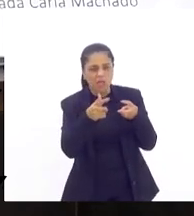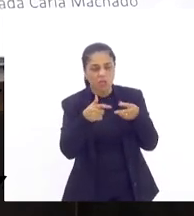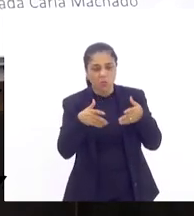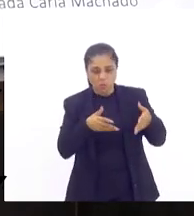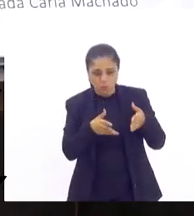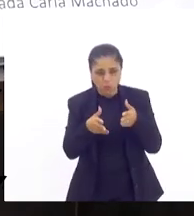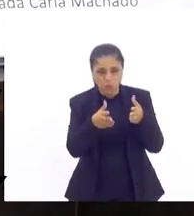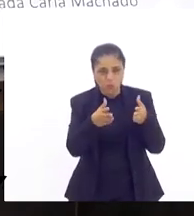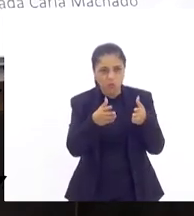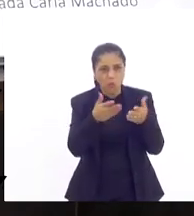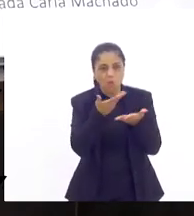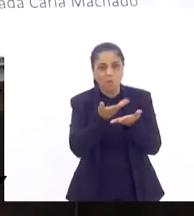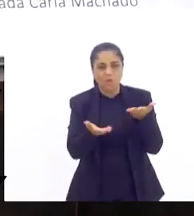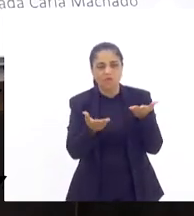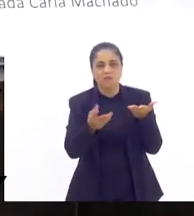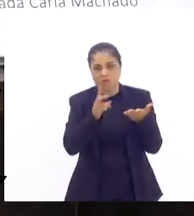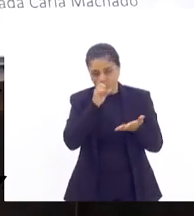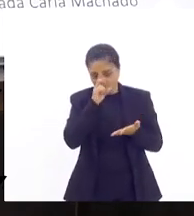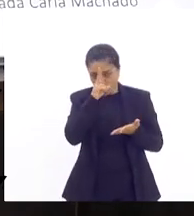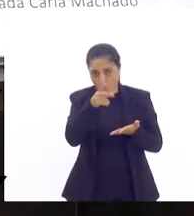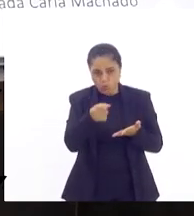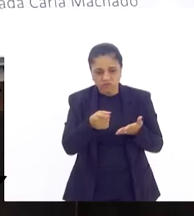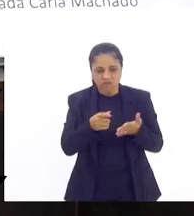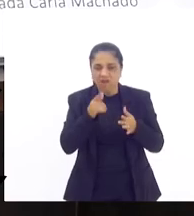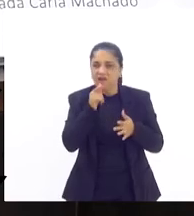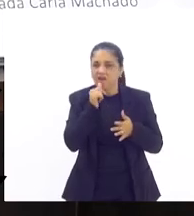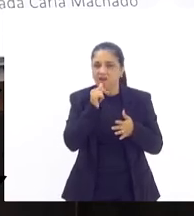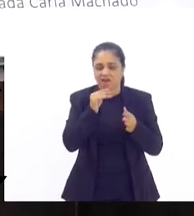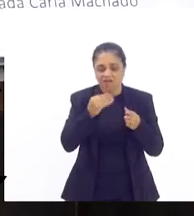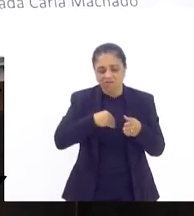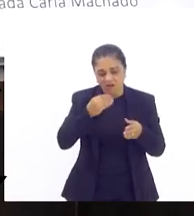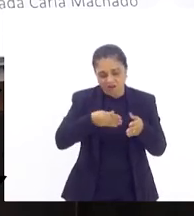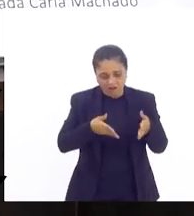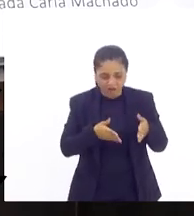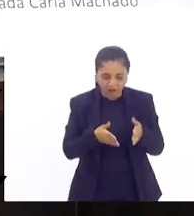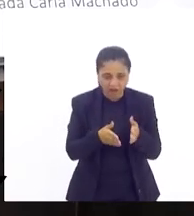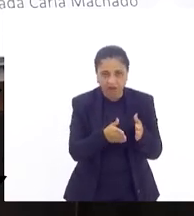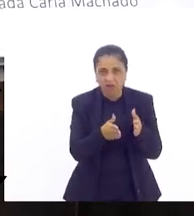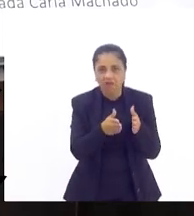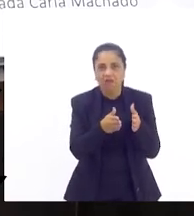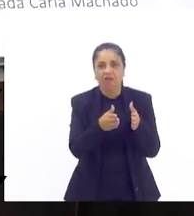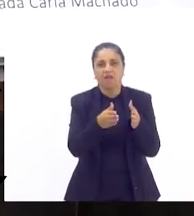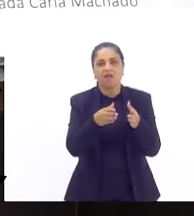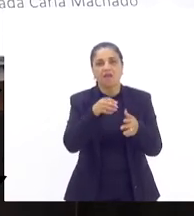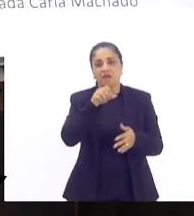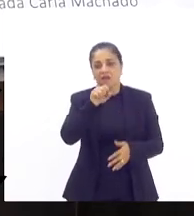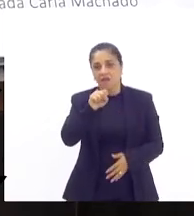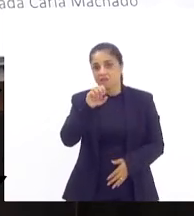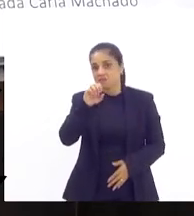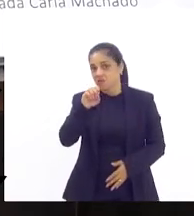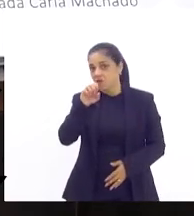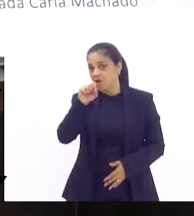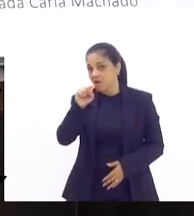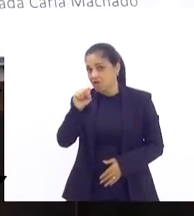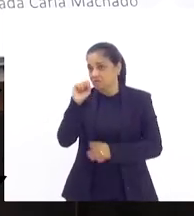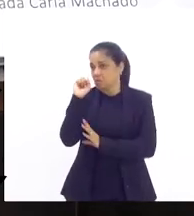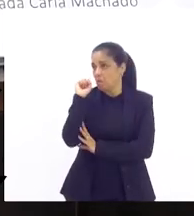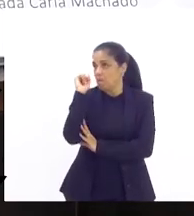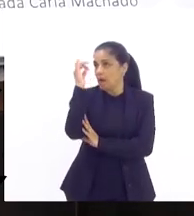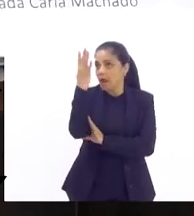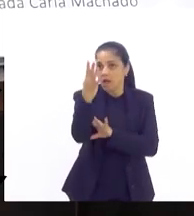tem perdido a força. Então, é um SOS pelo meio ambiente, porque o meio ambiente